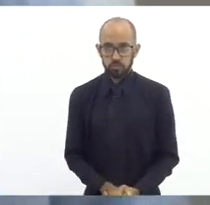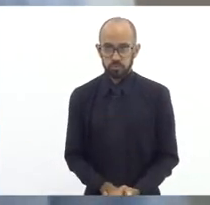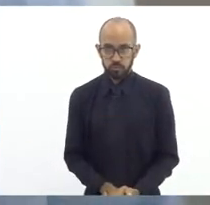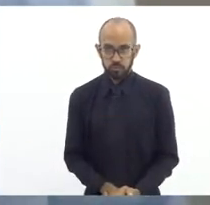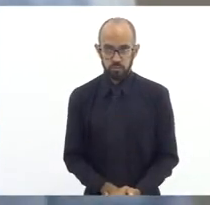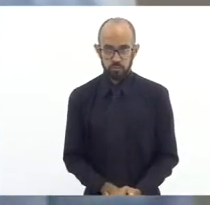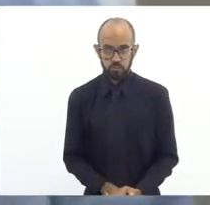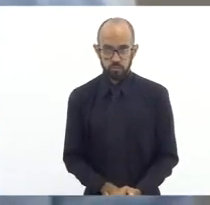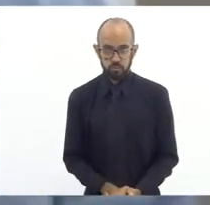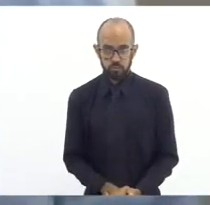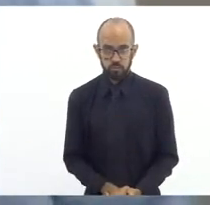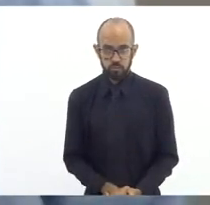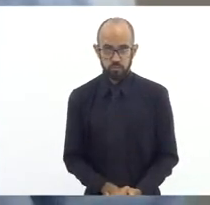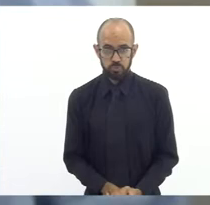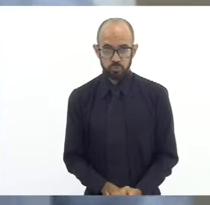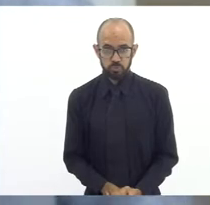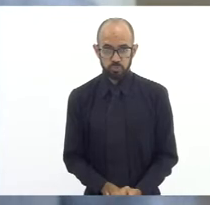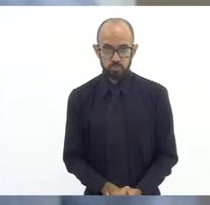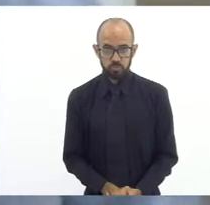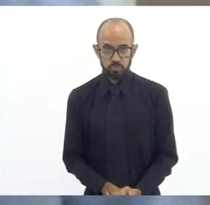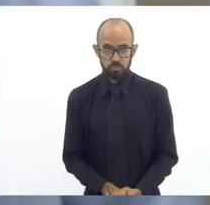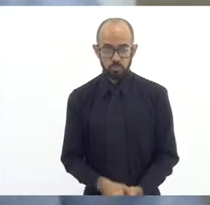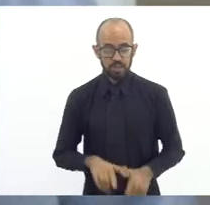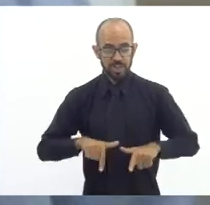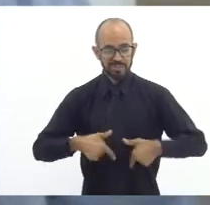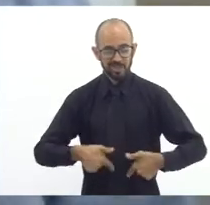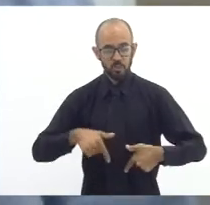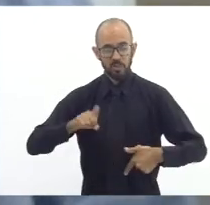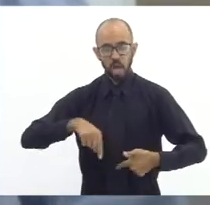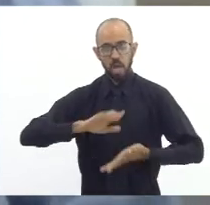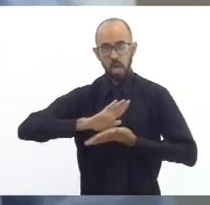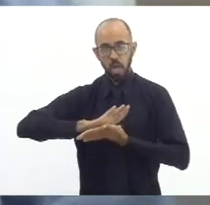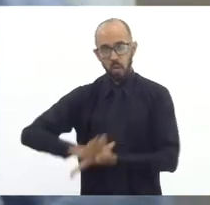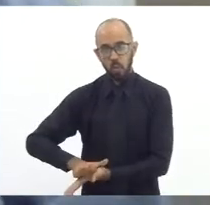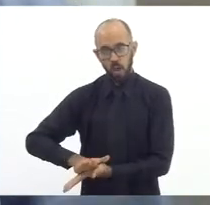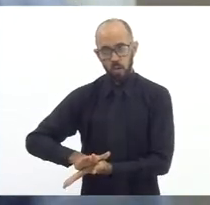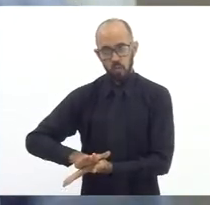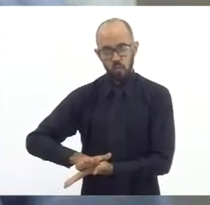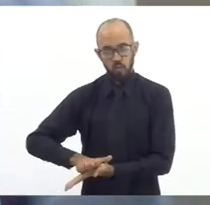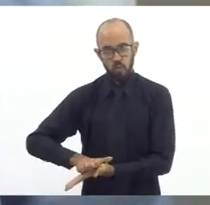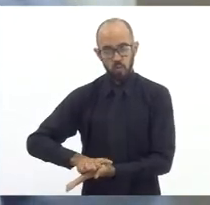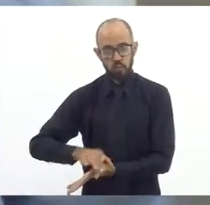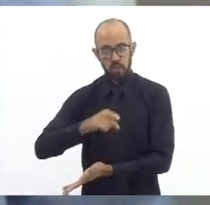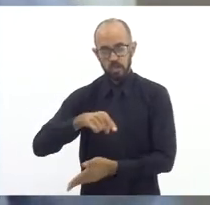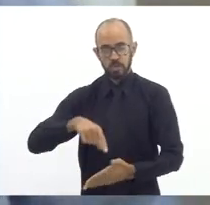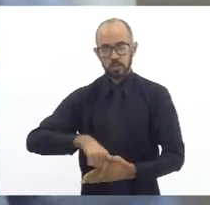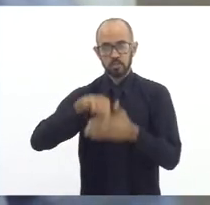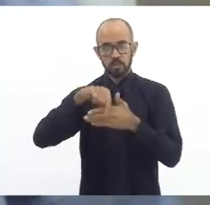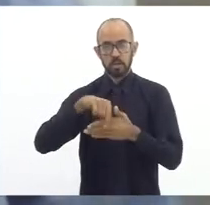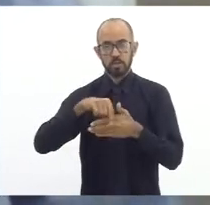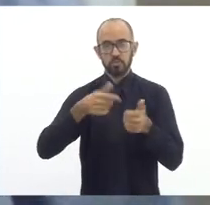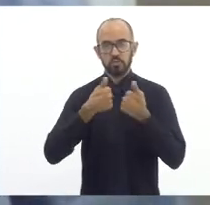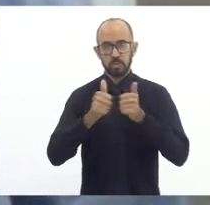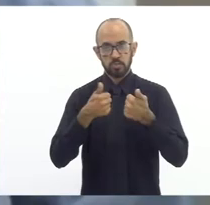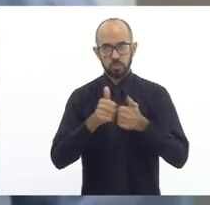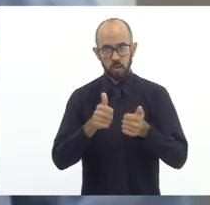nessa ação cruel deste comando na área de transporte.